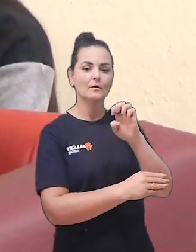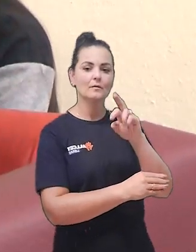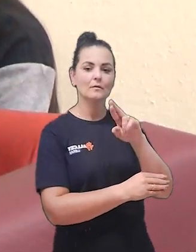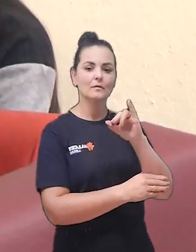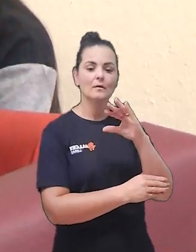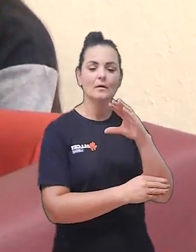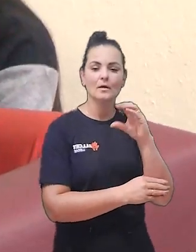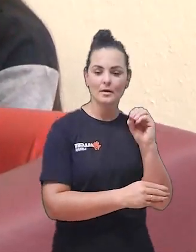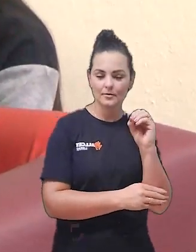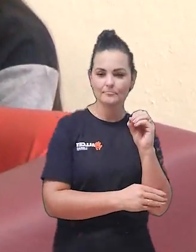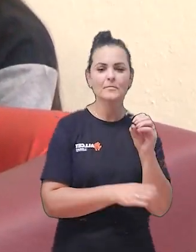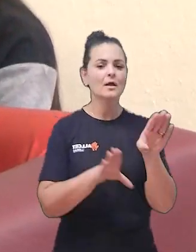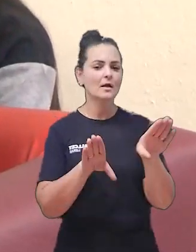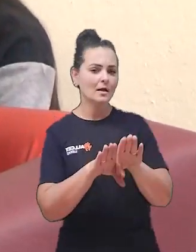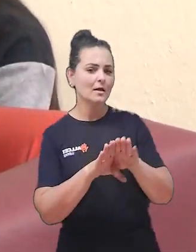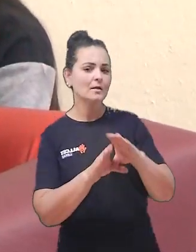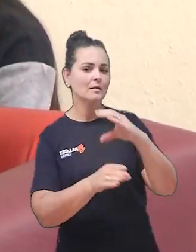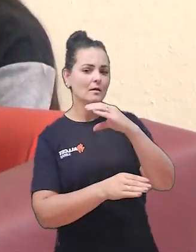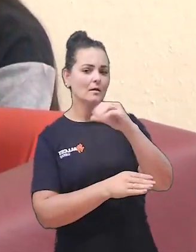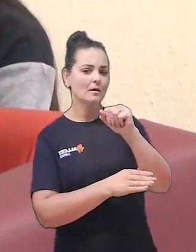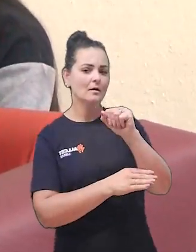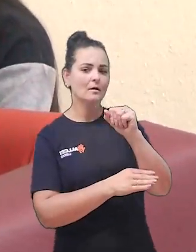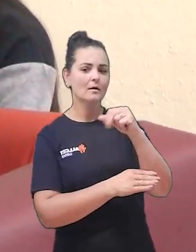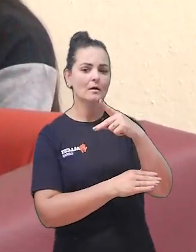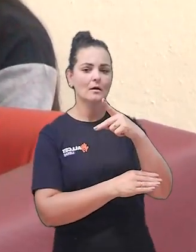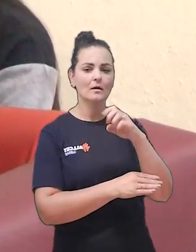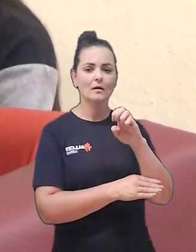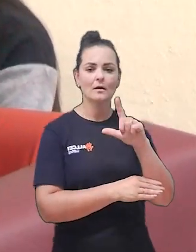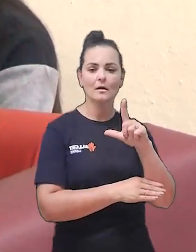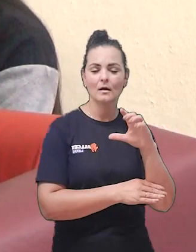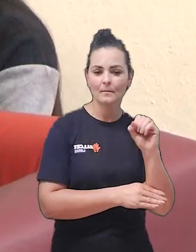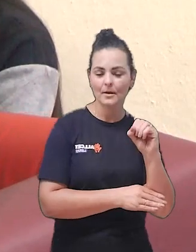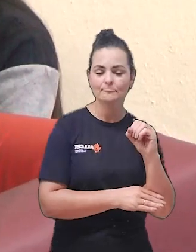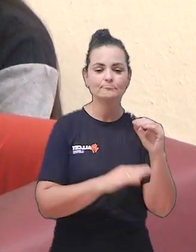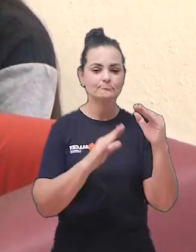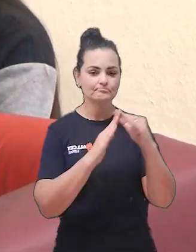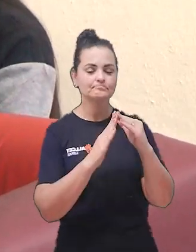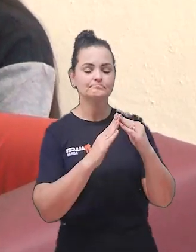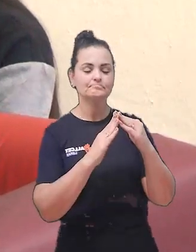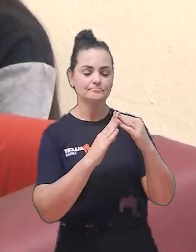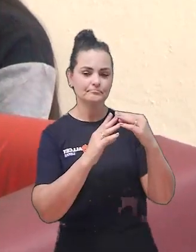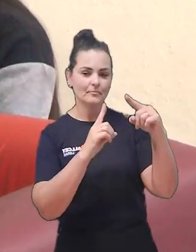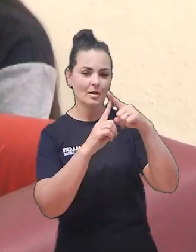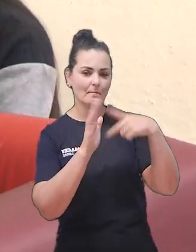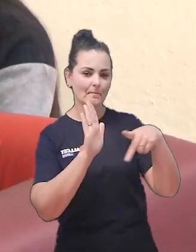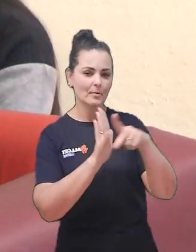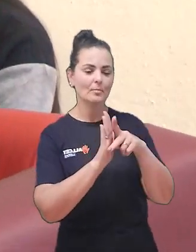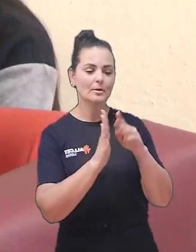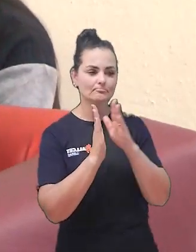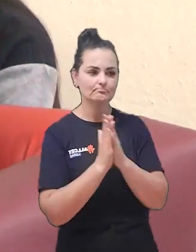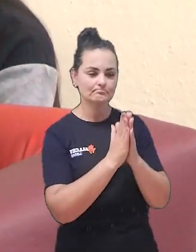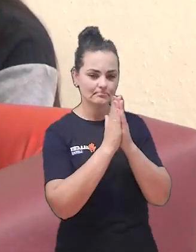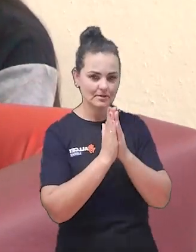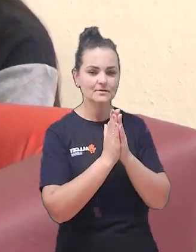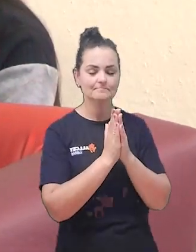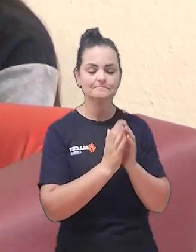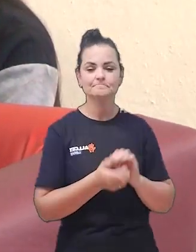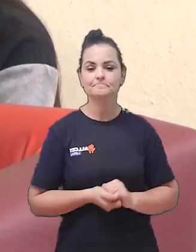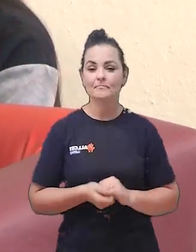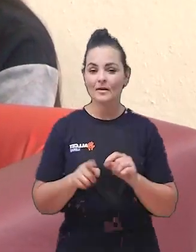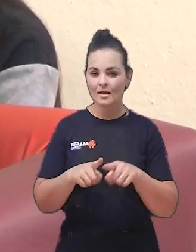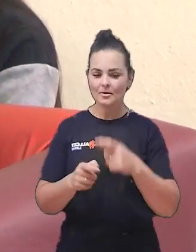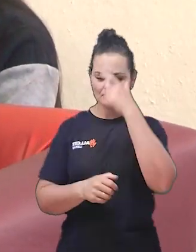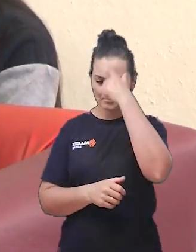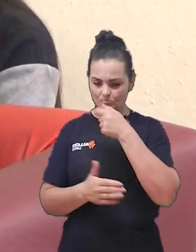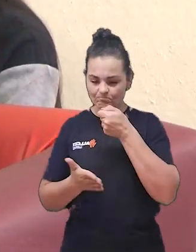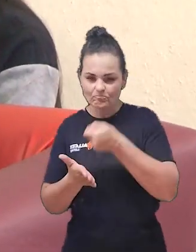Independente, eu luto pela minha cidade, luto pelo meu lugar, né? Luto pelos bairros, mas principalmente luto